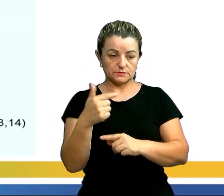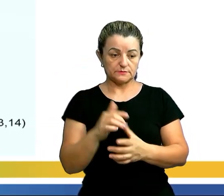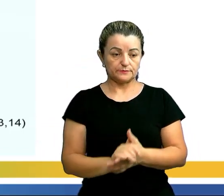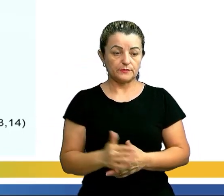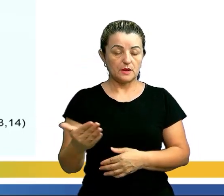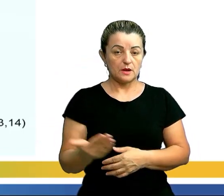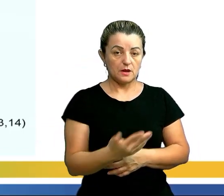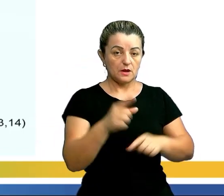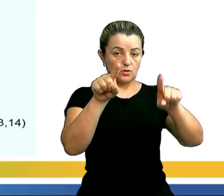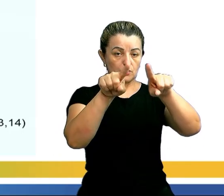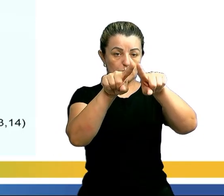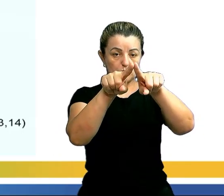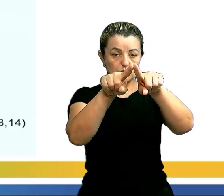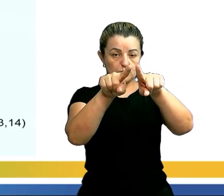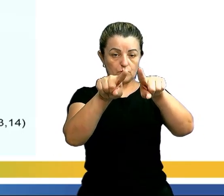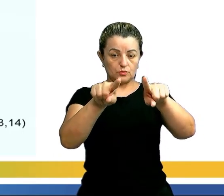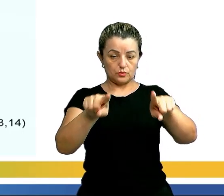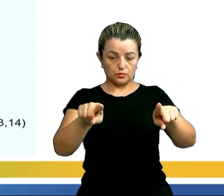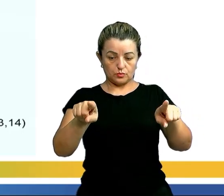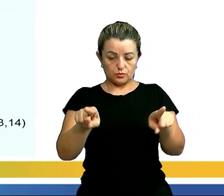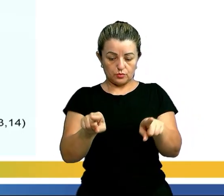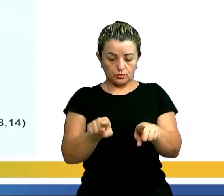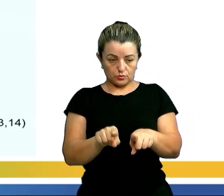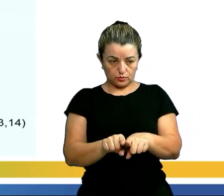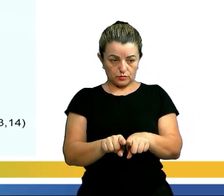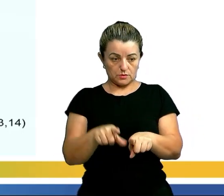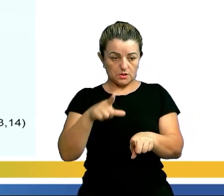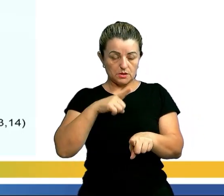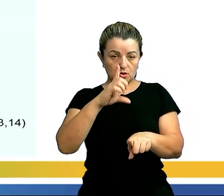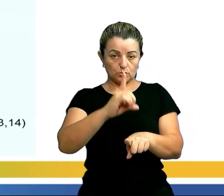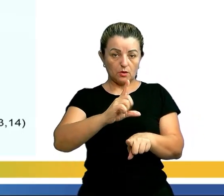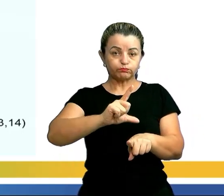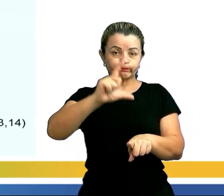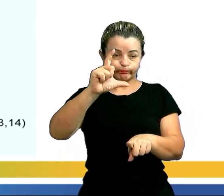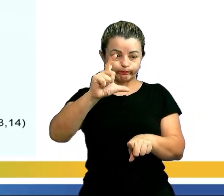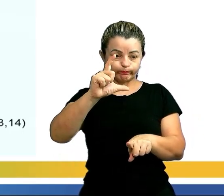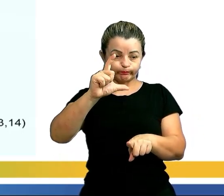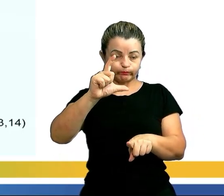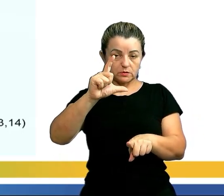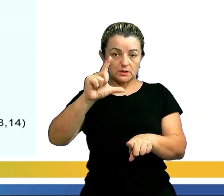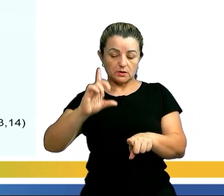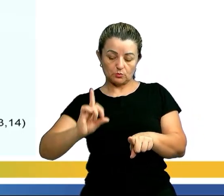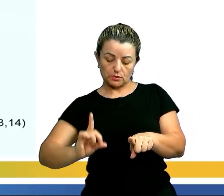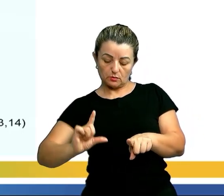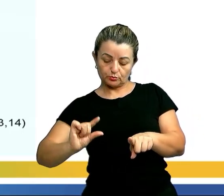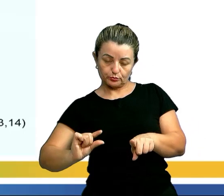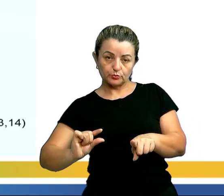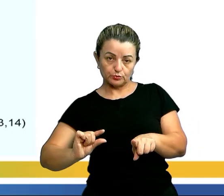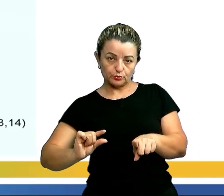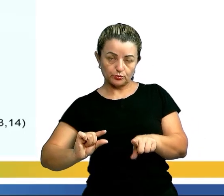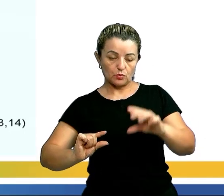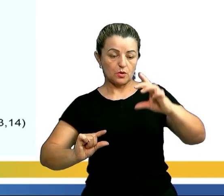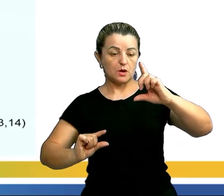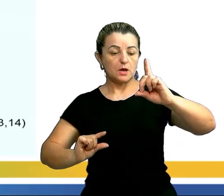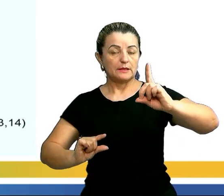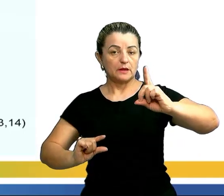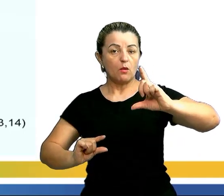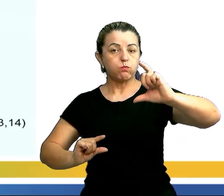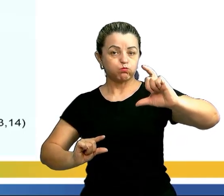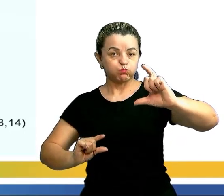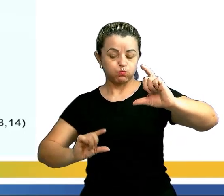vou ter uma diagonal maior, que é o Dzão, e a diagonal menor, que é Dzinho. Tu vai multiplicar a